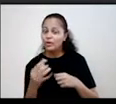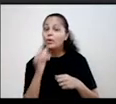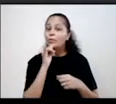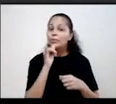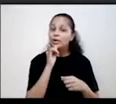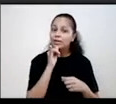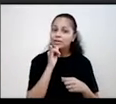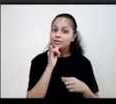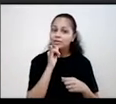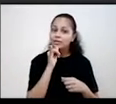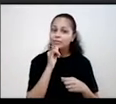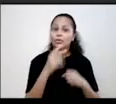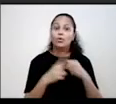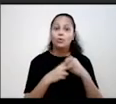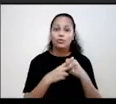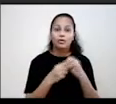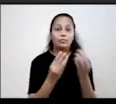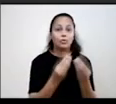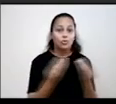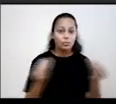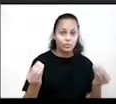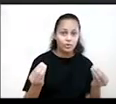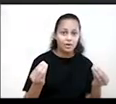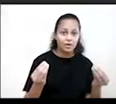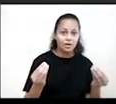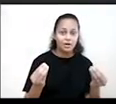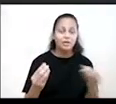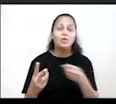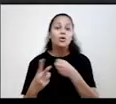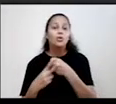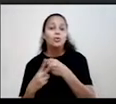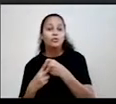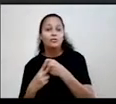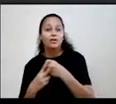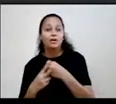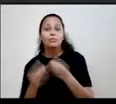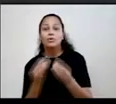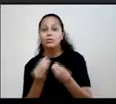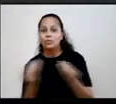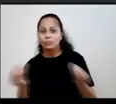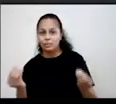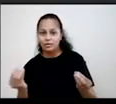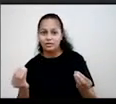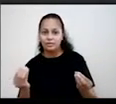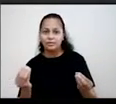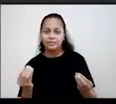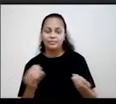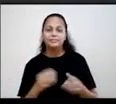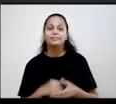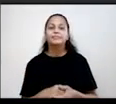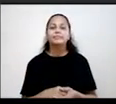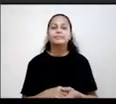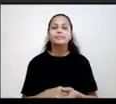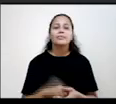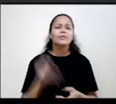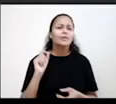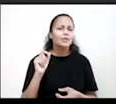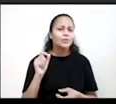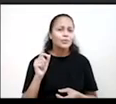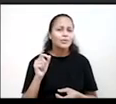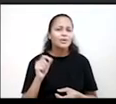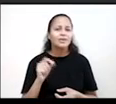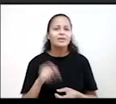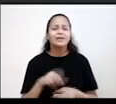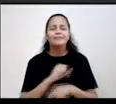tem que concordar com o sujeito. Os cachorros latem. Se eu falei os cachorros, aí é latem. E o que nós vemos é que